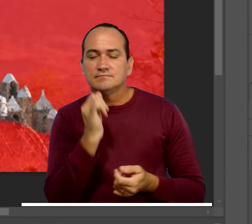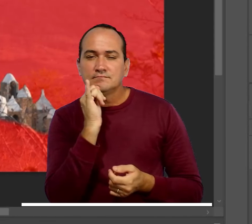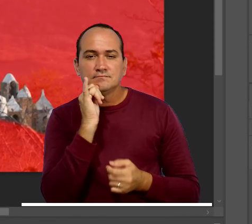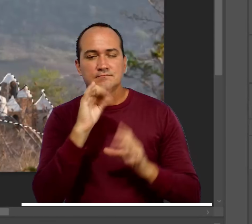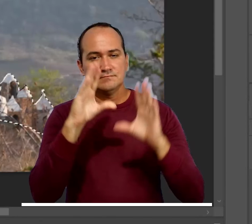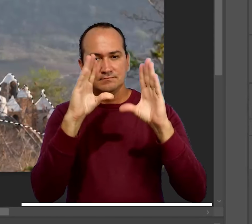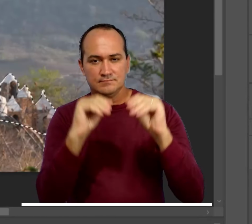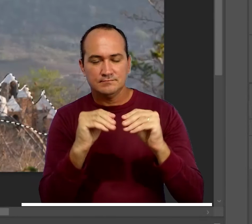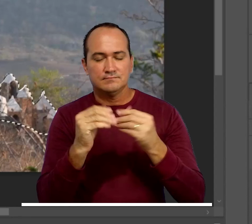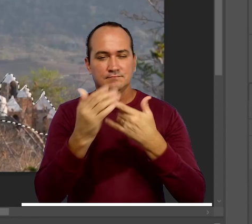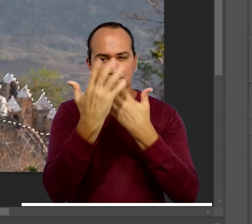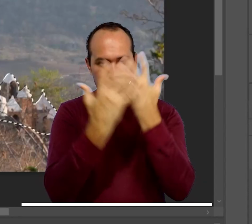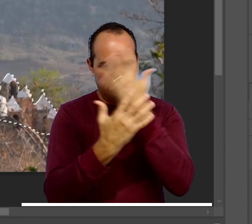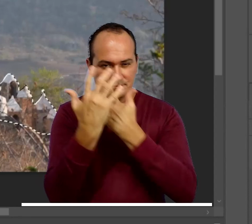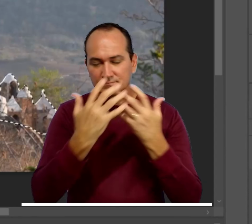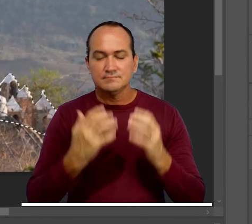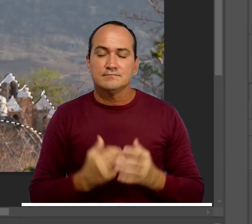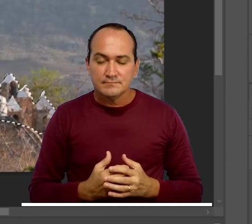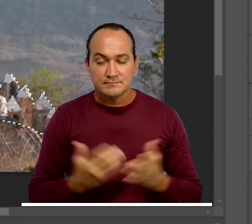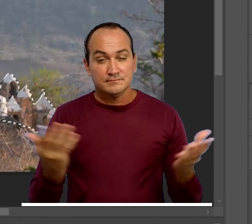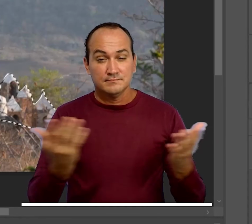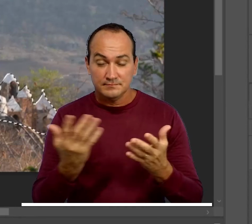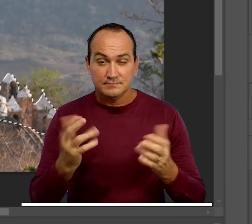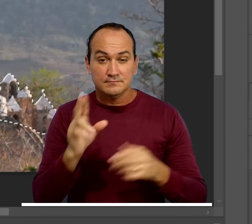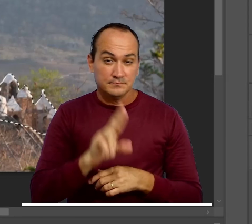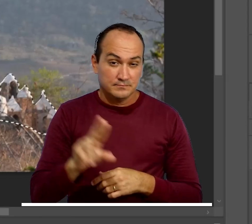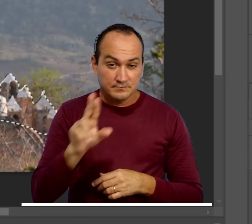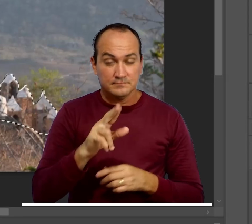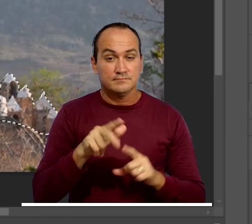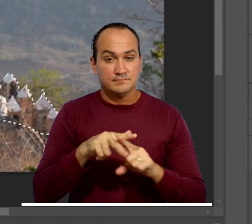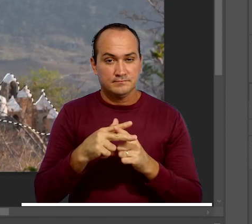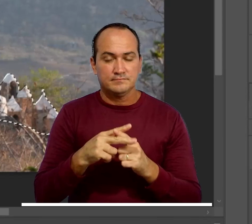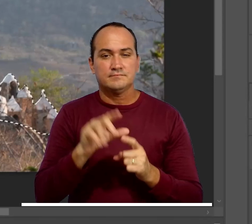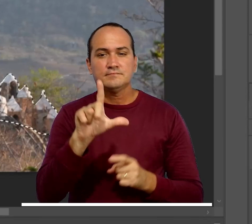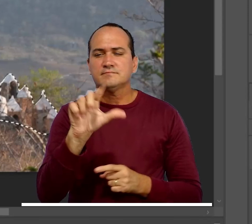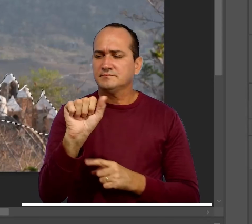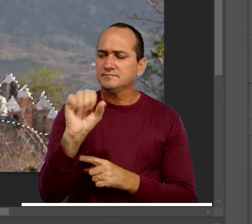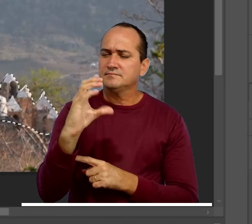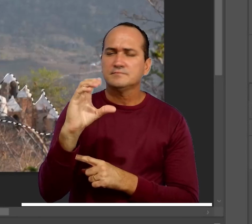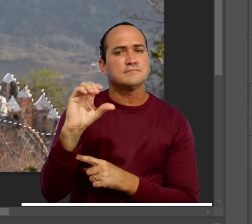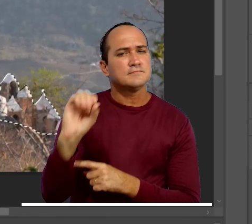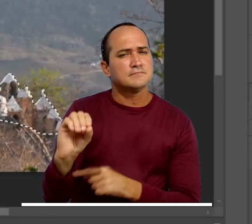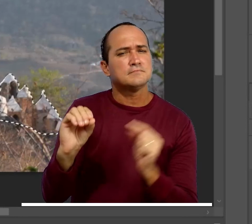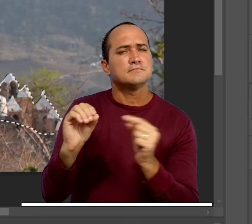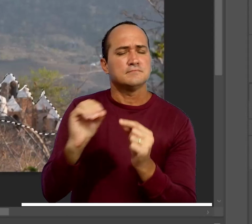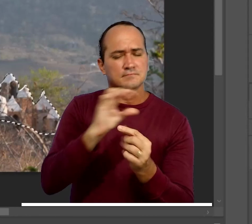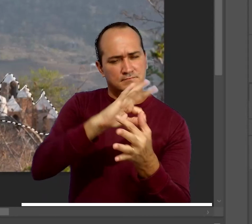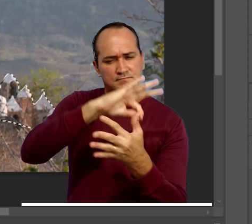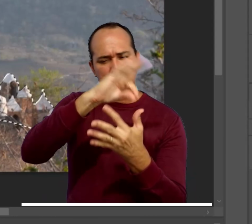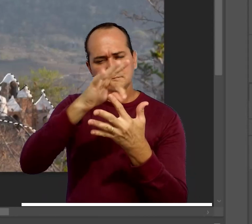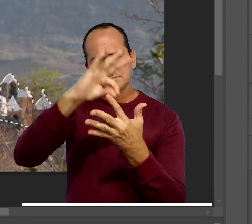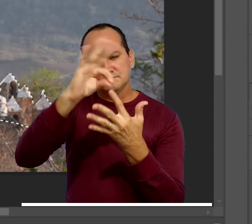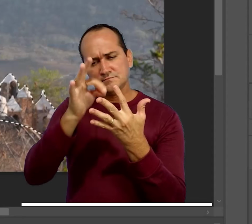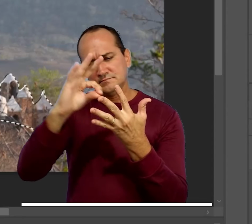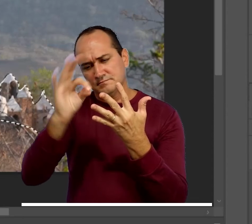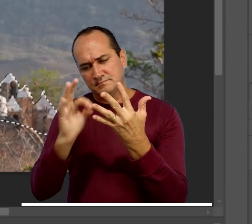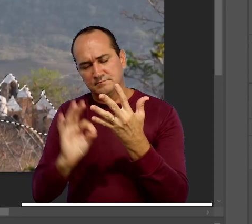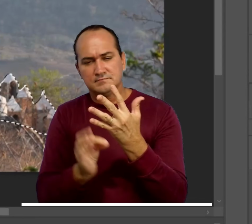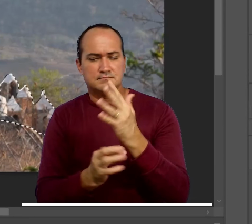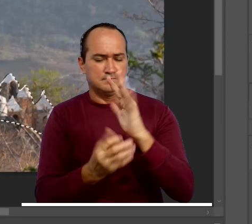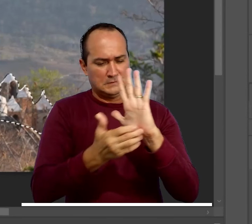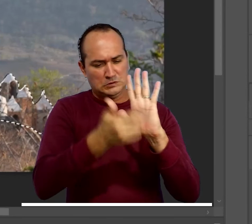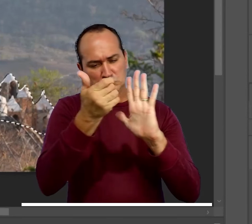eu desligar aqui essa minha máscara, eu vou usar aqui a ferramenta laço, vou usar aqui o Alt para